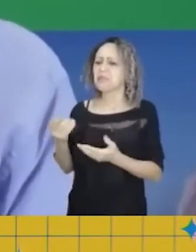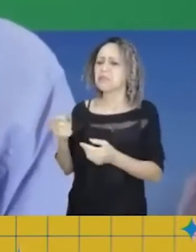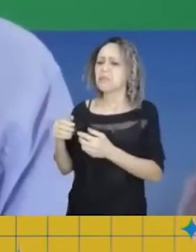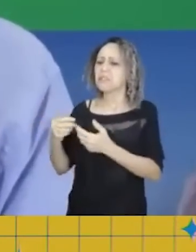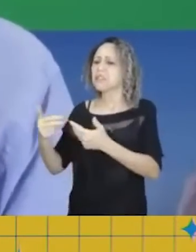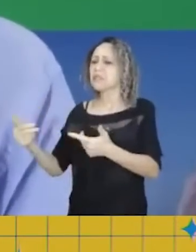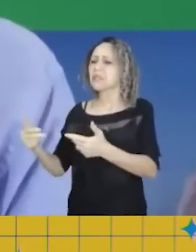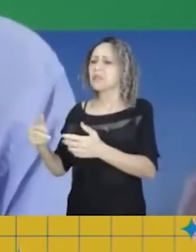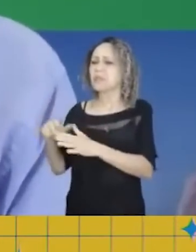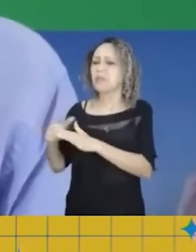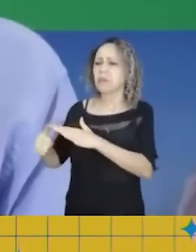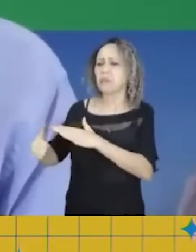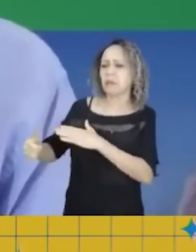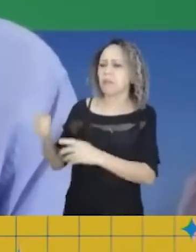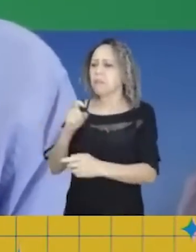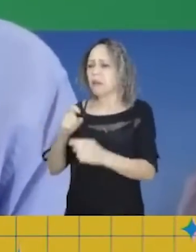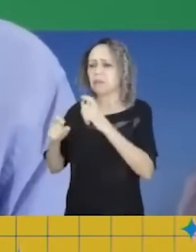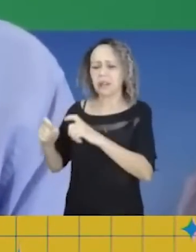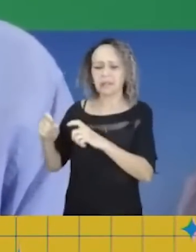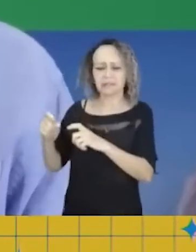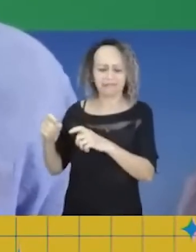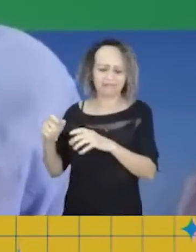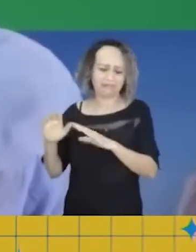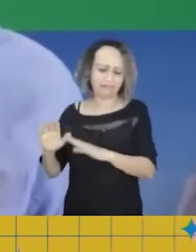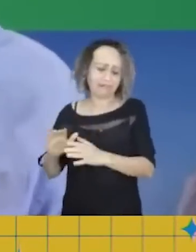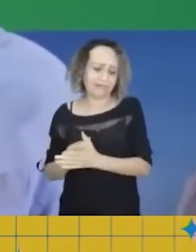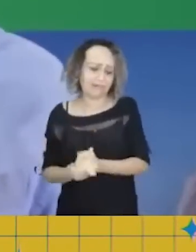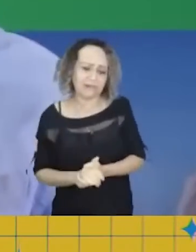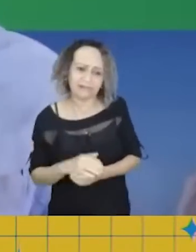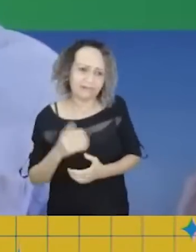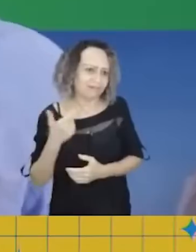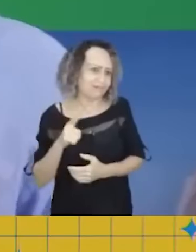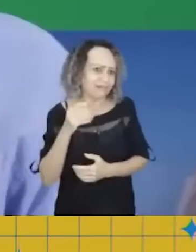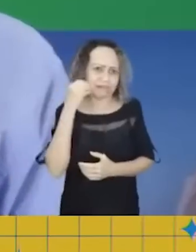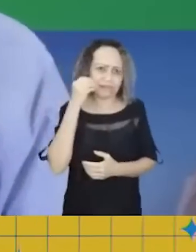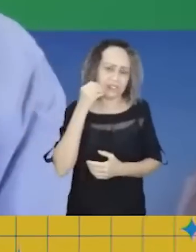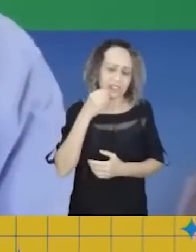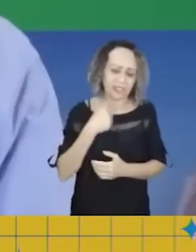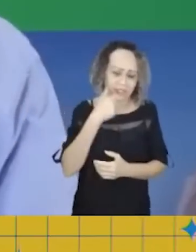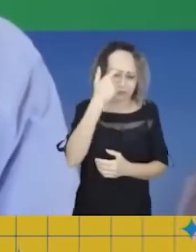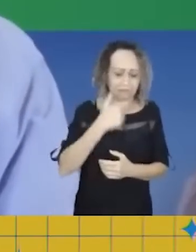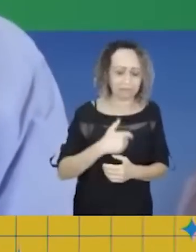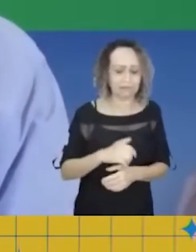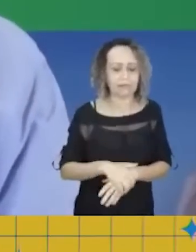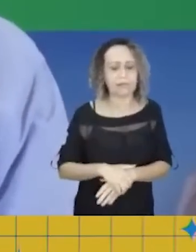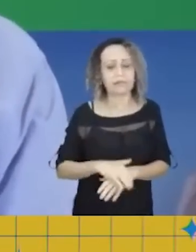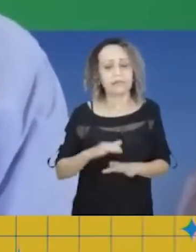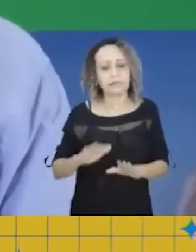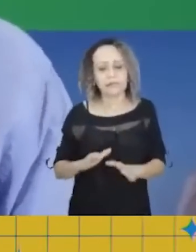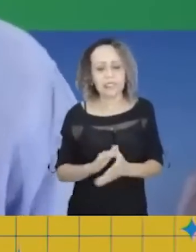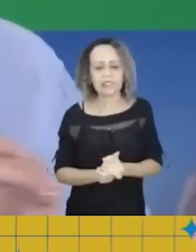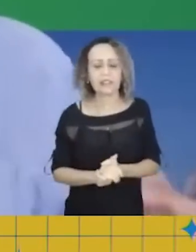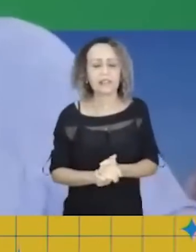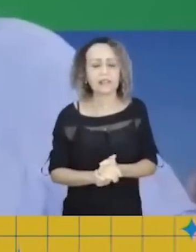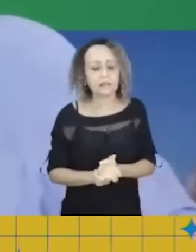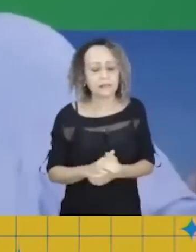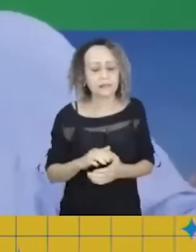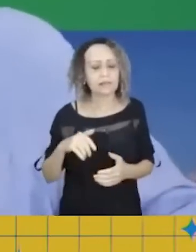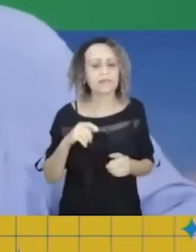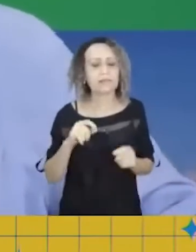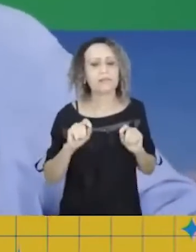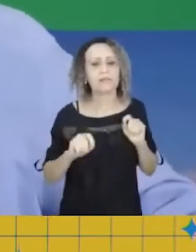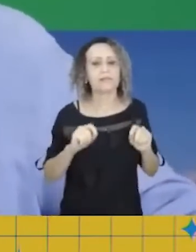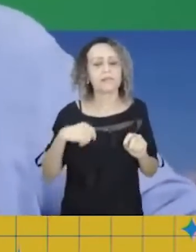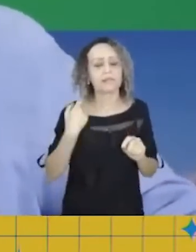para o Brasil para tentar ajudar a última semana o nosso adversário e qualquer forma Marcelo eu acho que mesmo assim